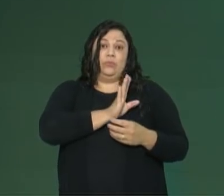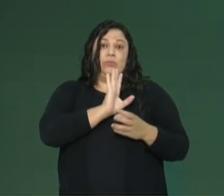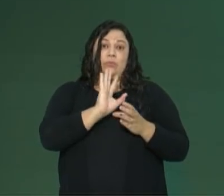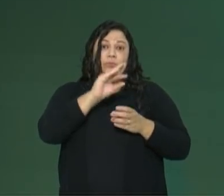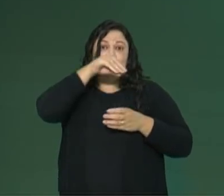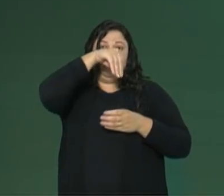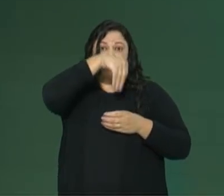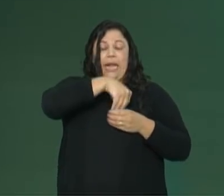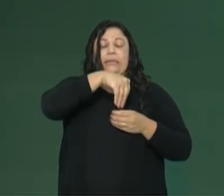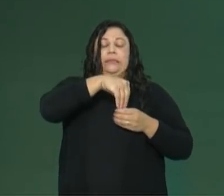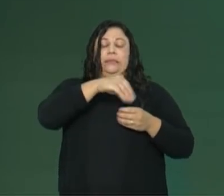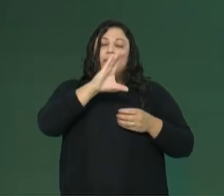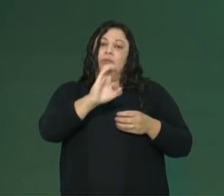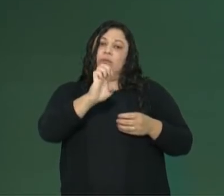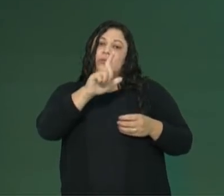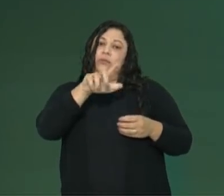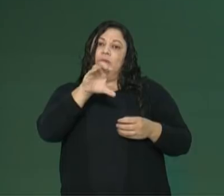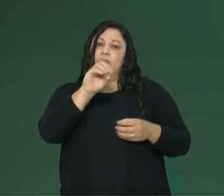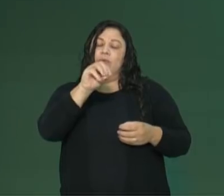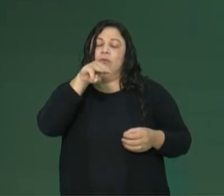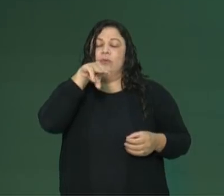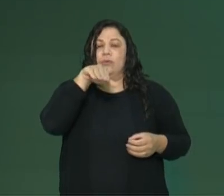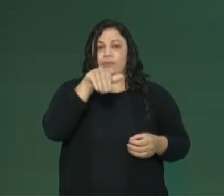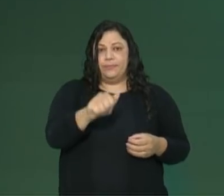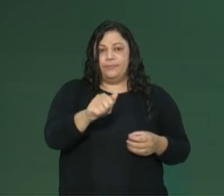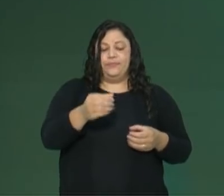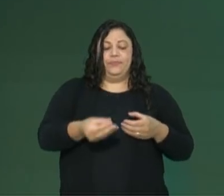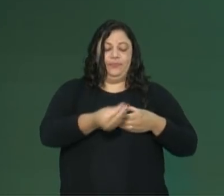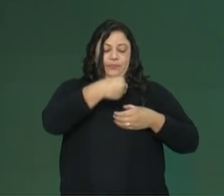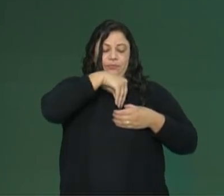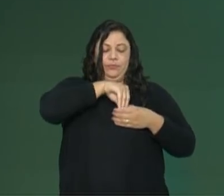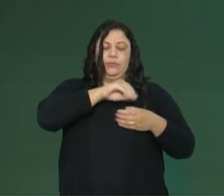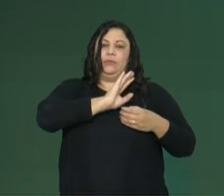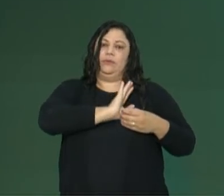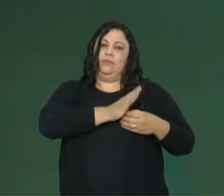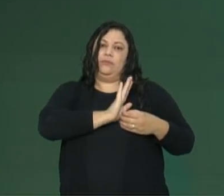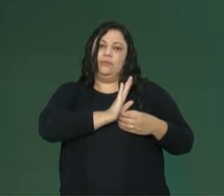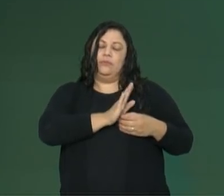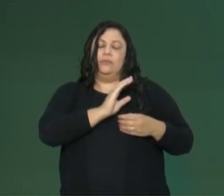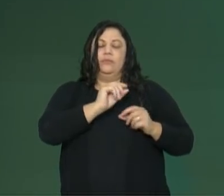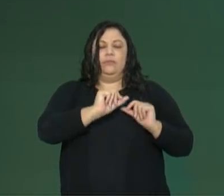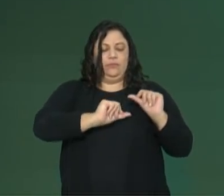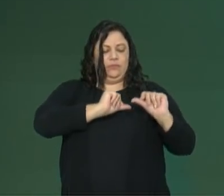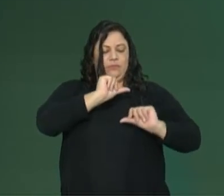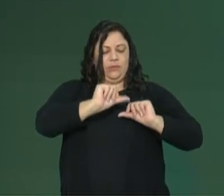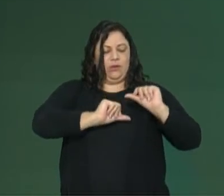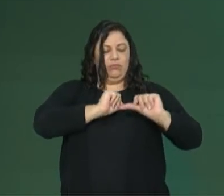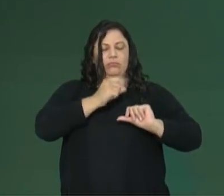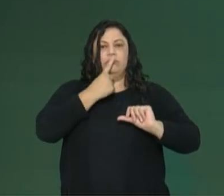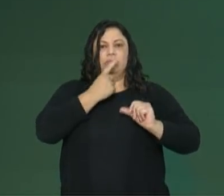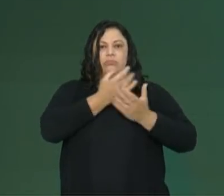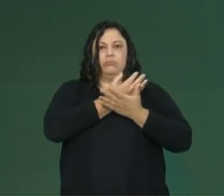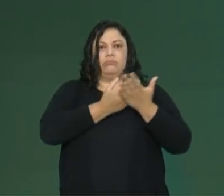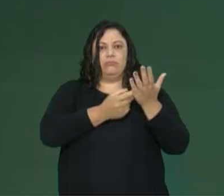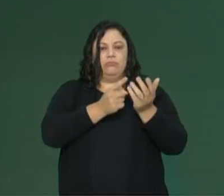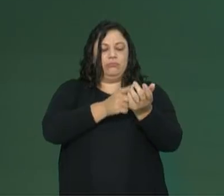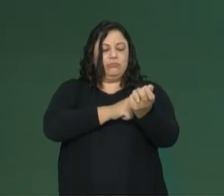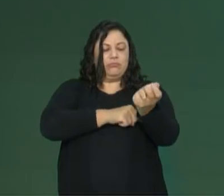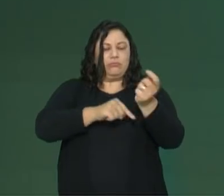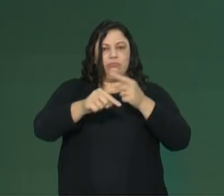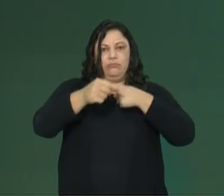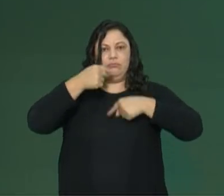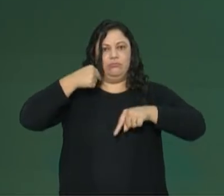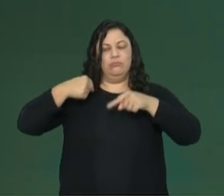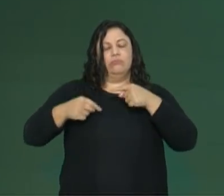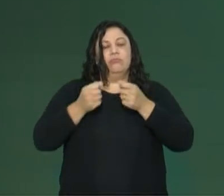celoma. Esse celoma ele acaba sendo praticamente o próprio sistema circulatório. Essa circulação é aberta,